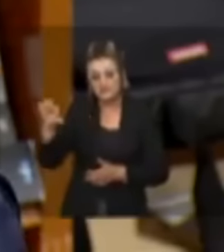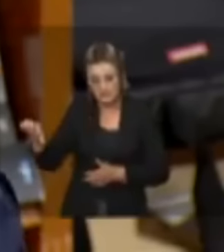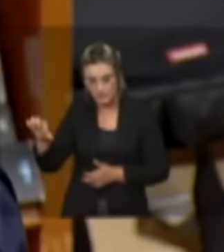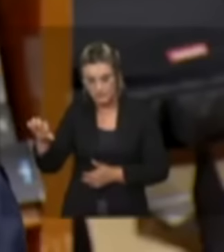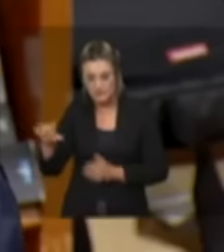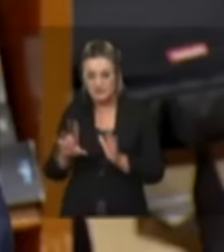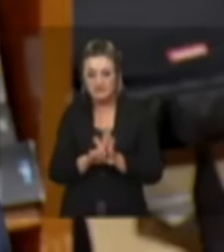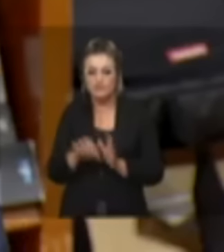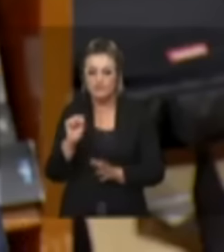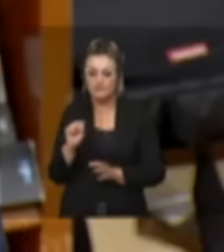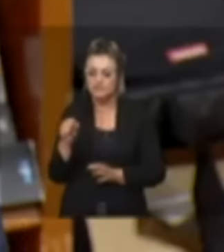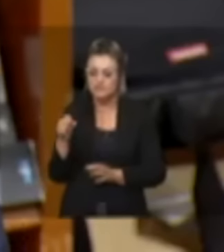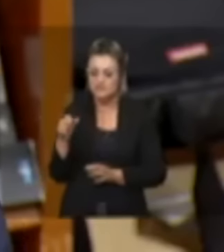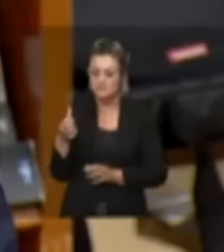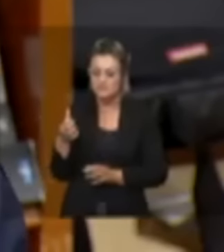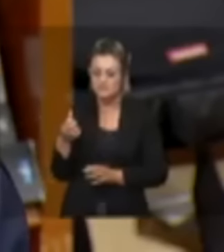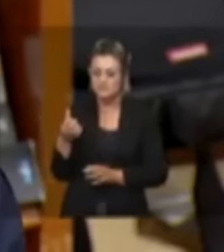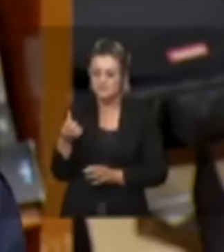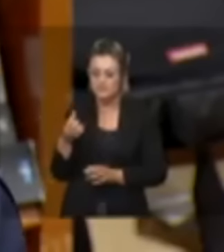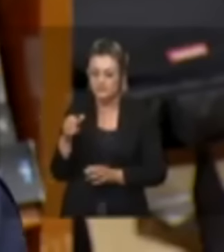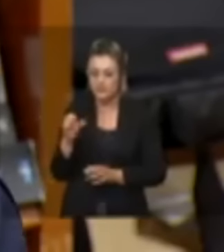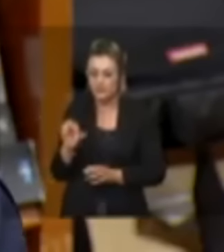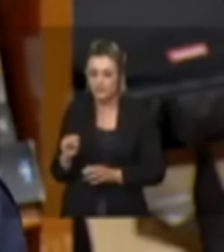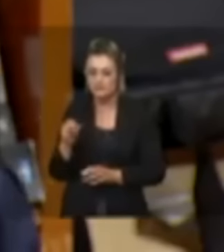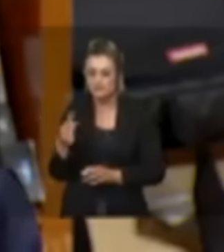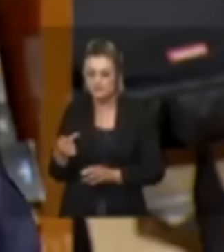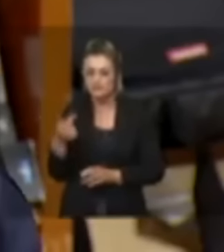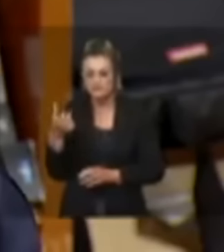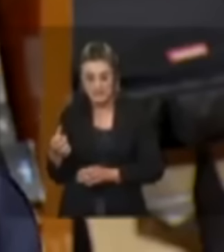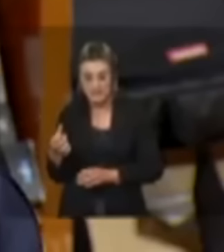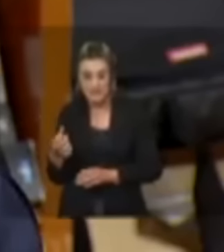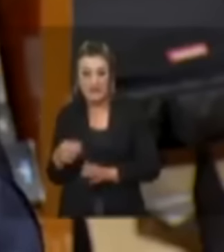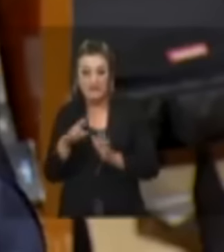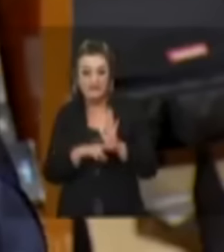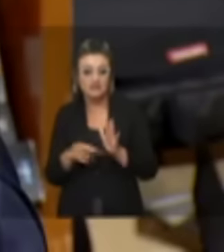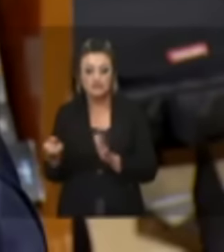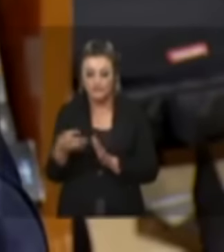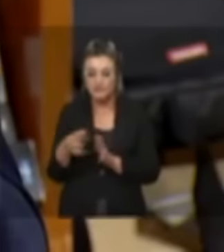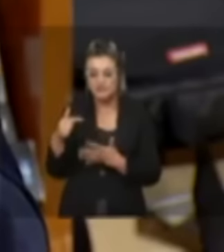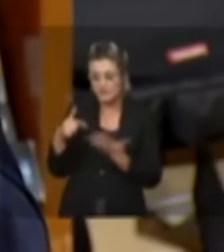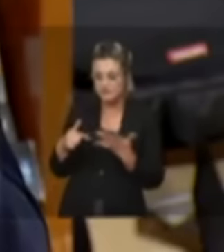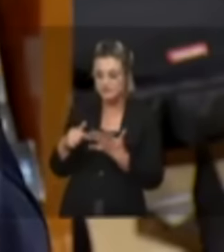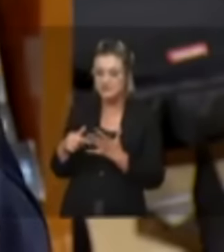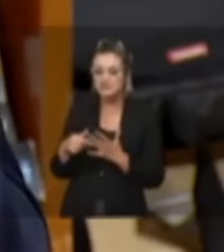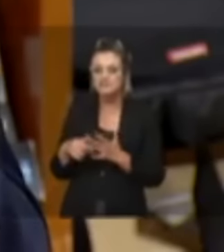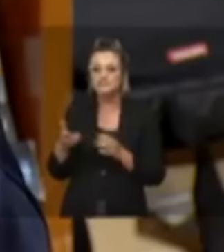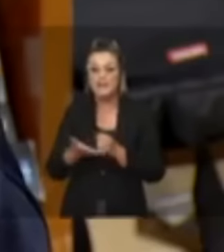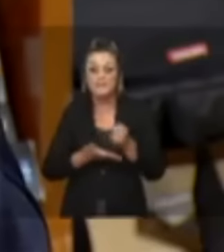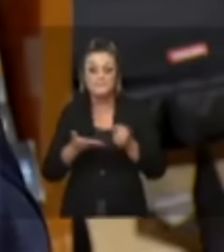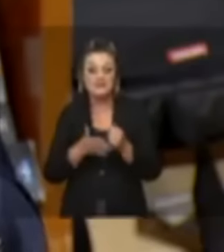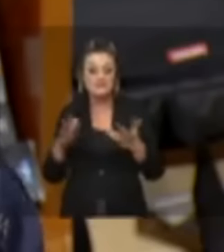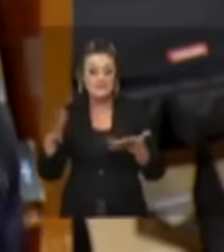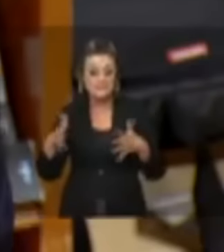9876 uma nova regra o benefício passou a ser calculado com base na